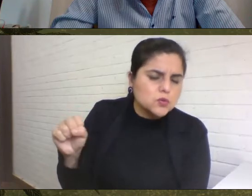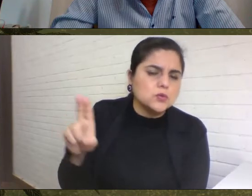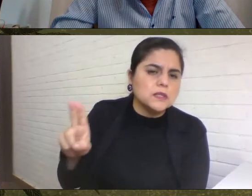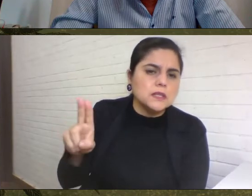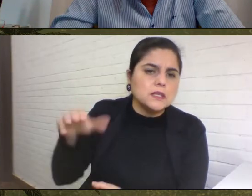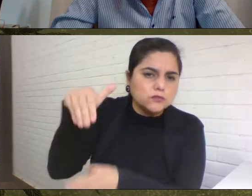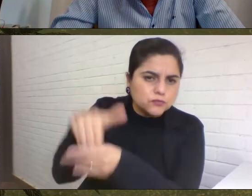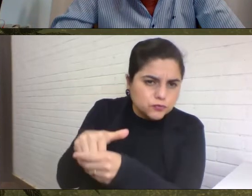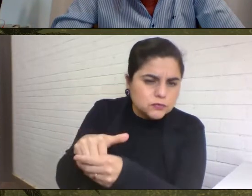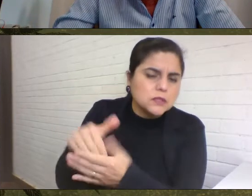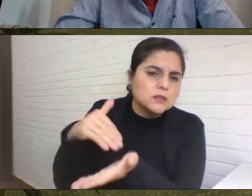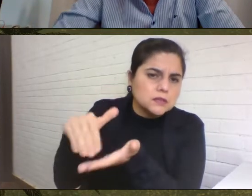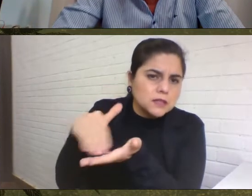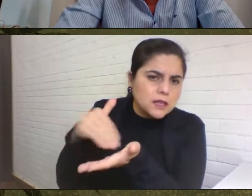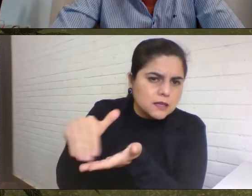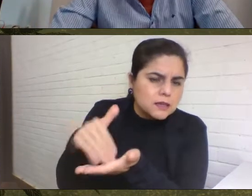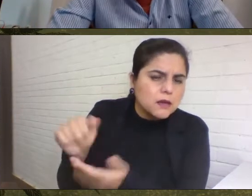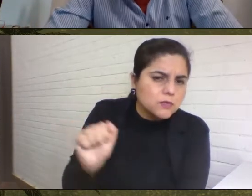como